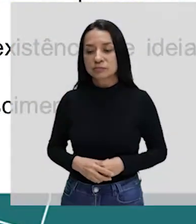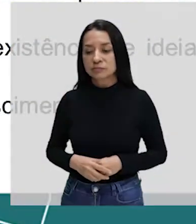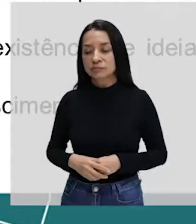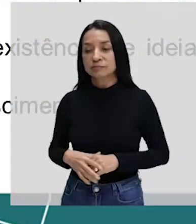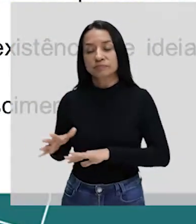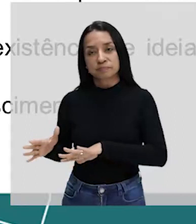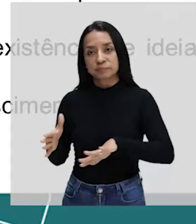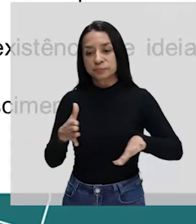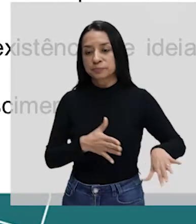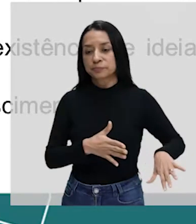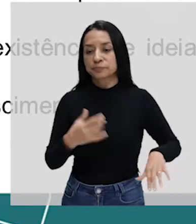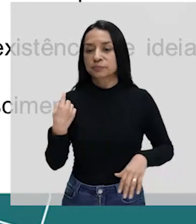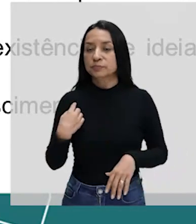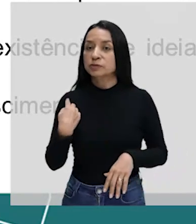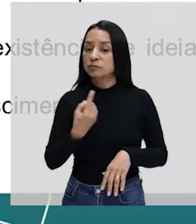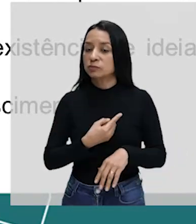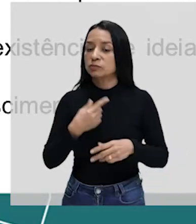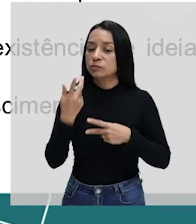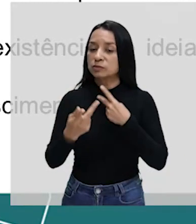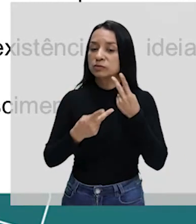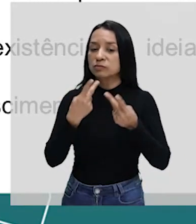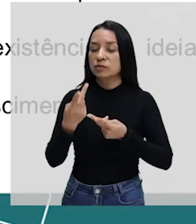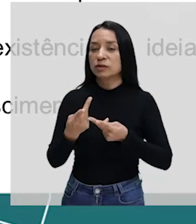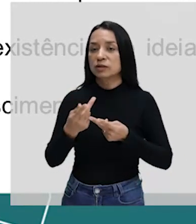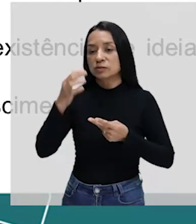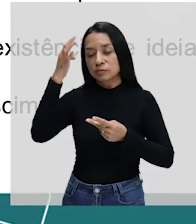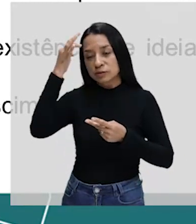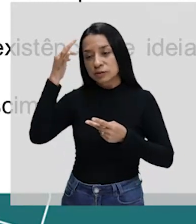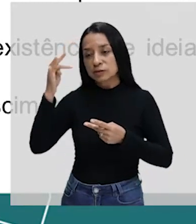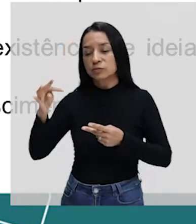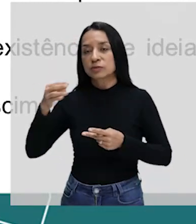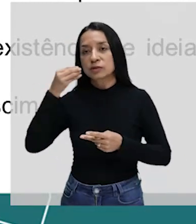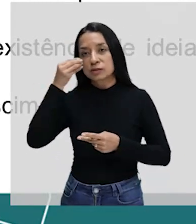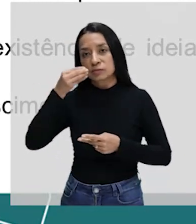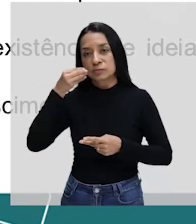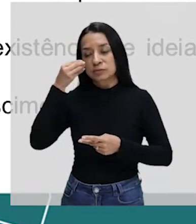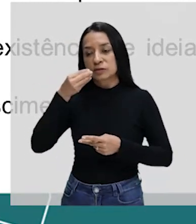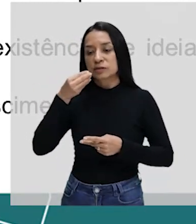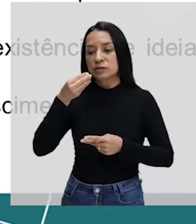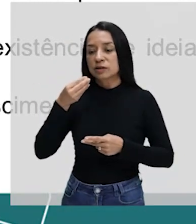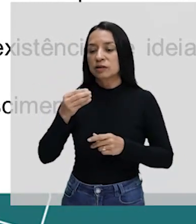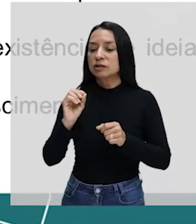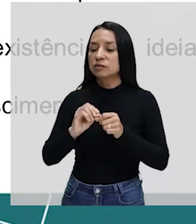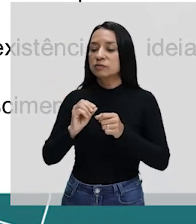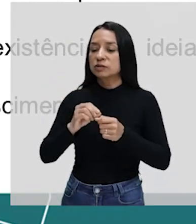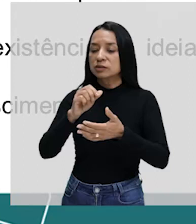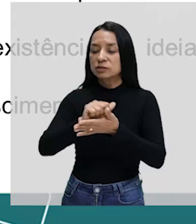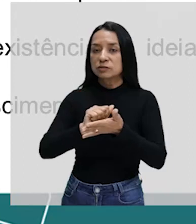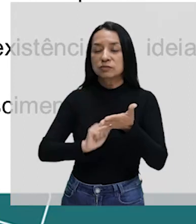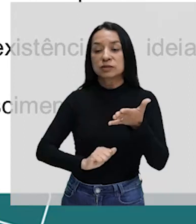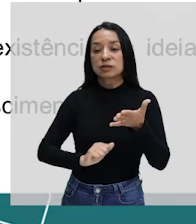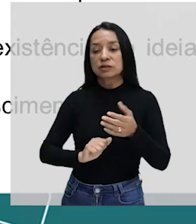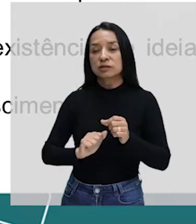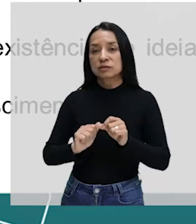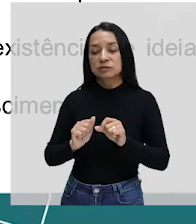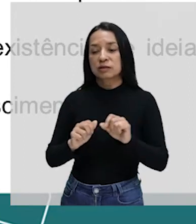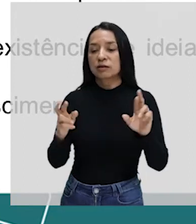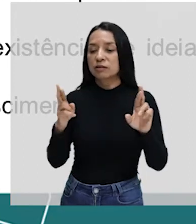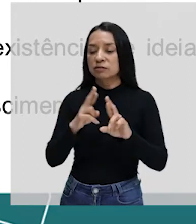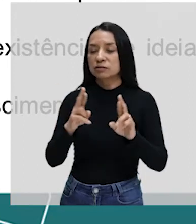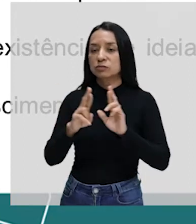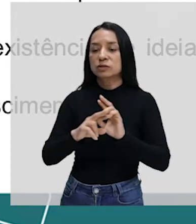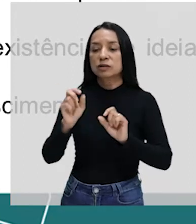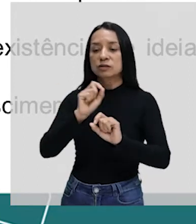vamos falar sobre a teoria empirista e fazer os exercícios correspondentes àquilo que nós já explicamos para